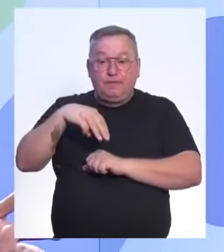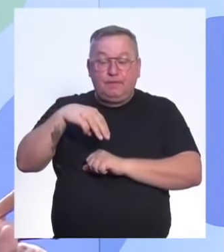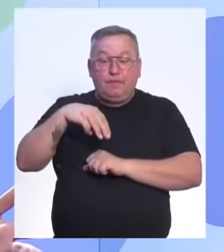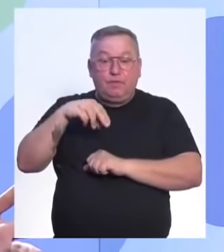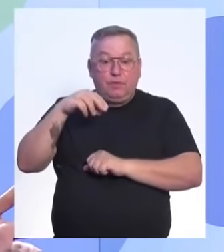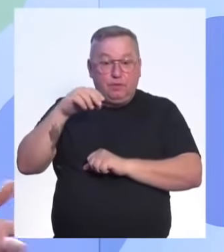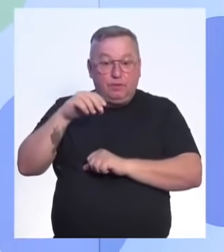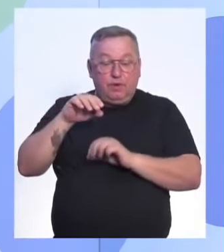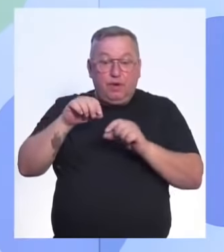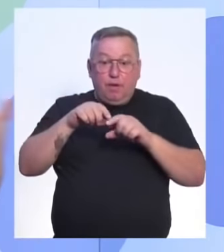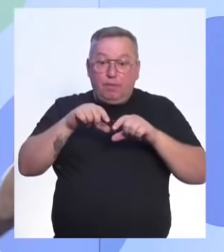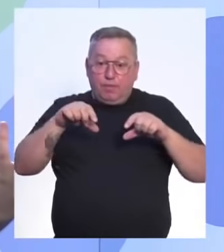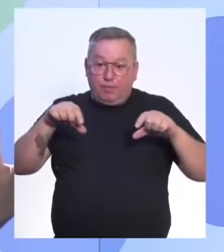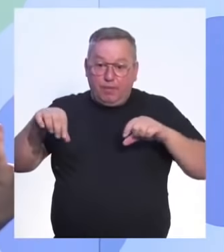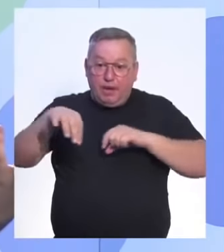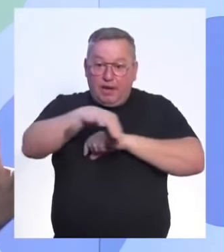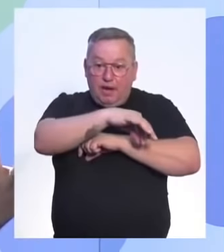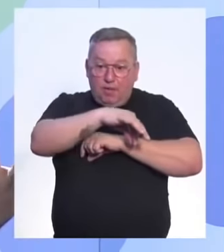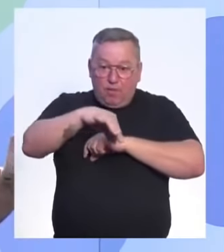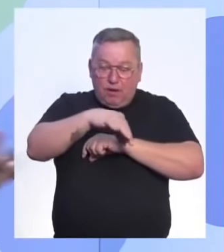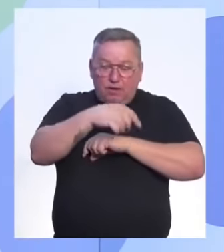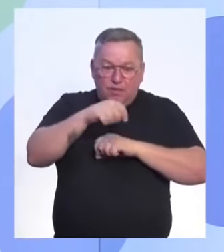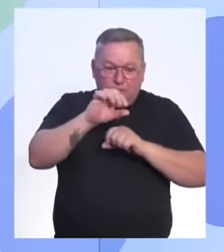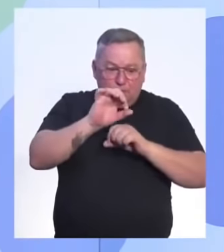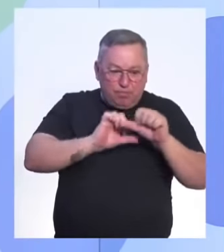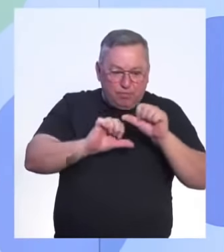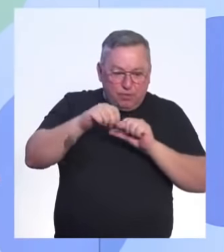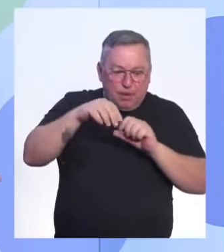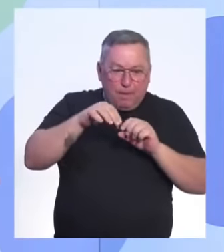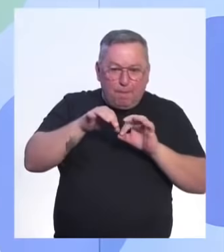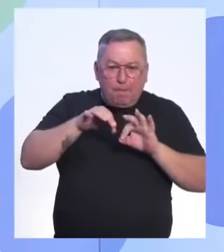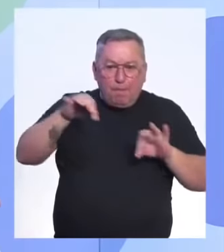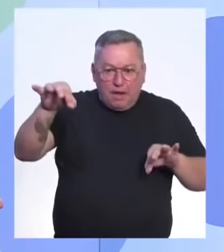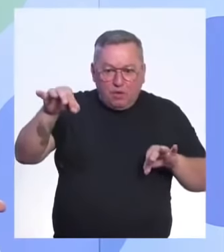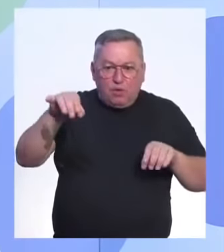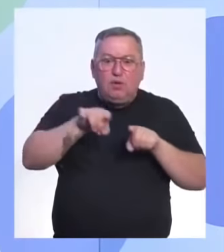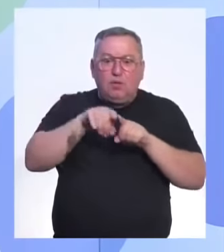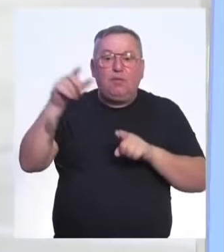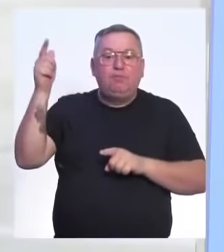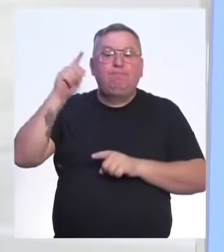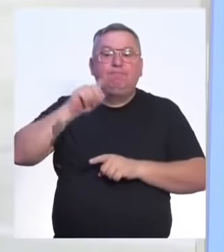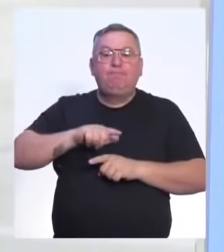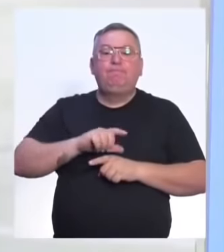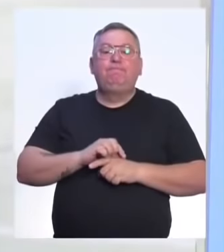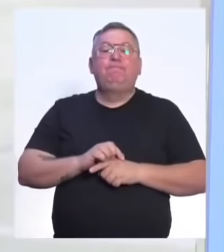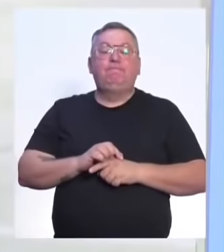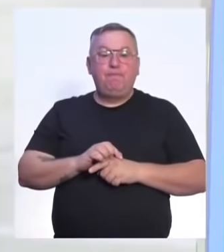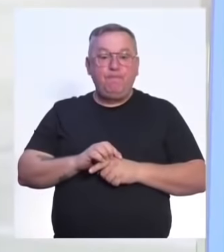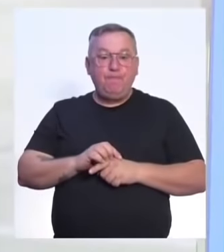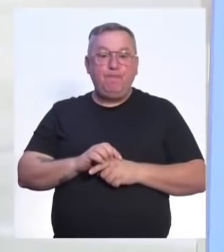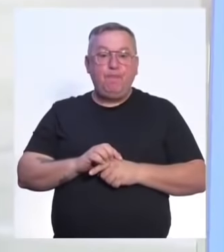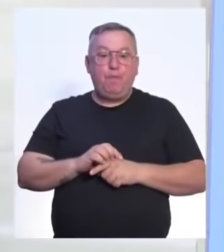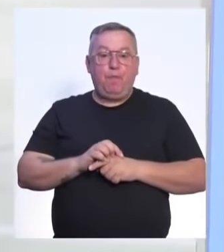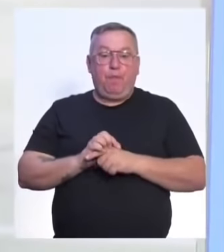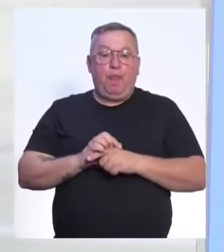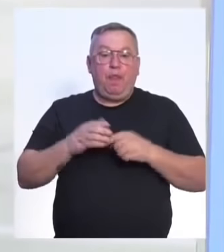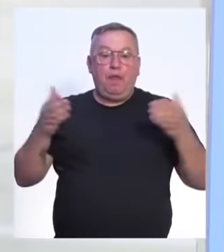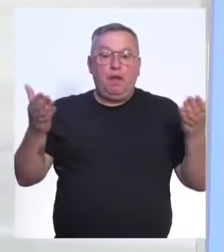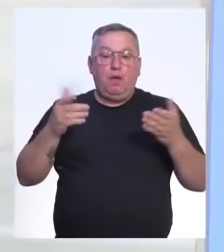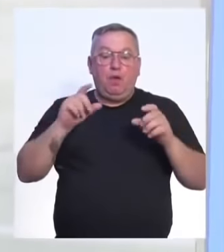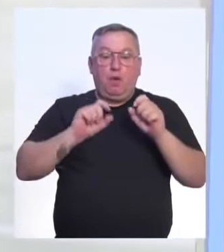em centímetros e você precisa medir em metros, você consegue também, não é, Osmar? É verdade, com certeza. É. E